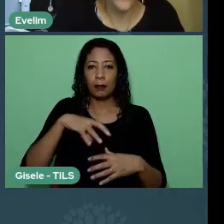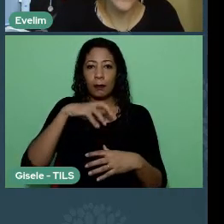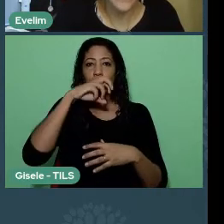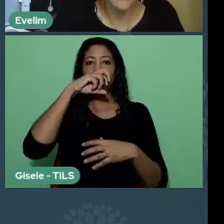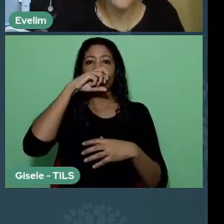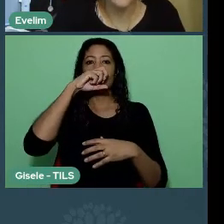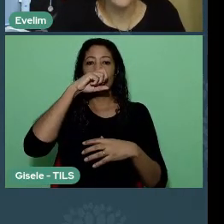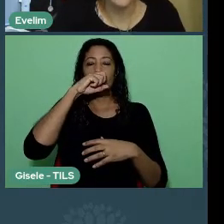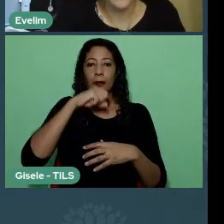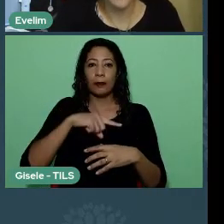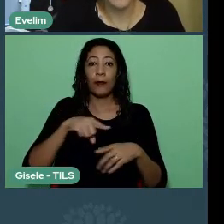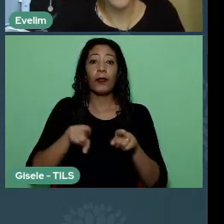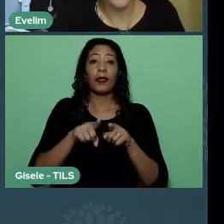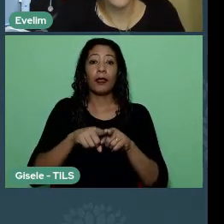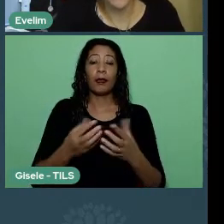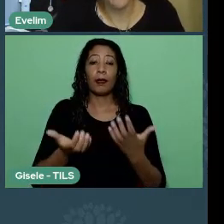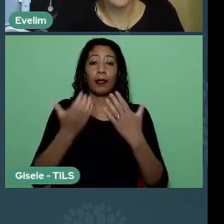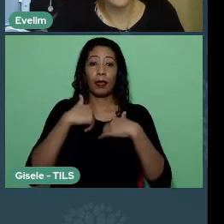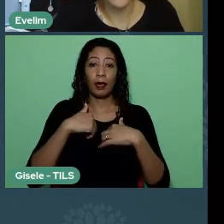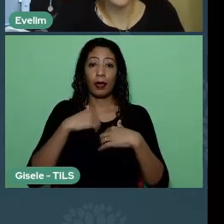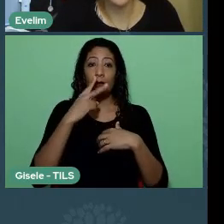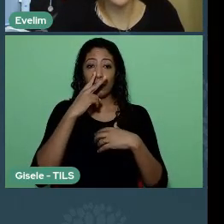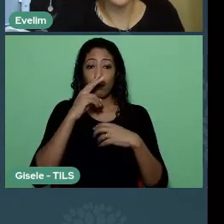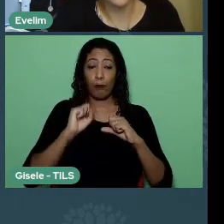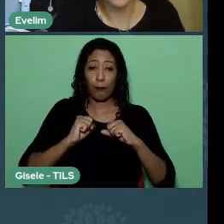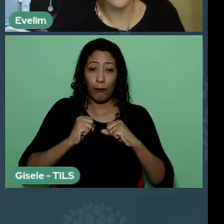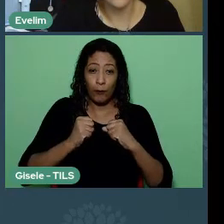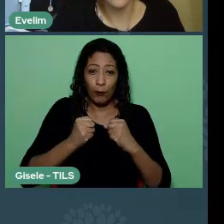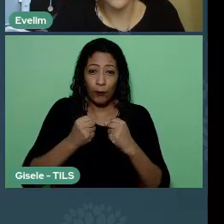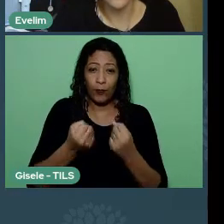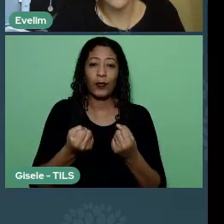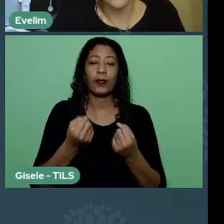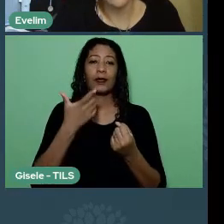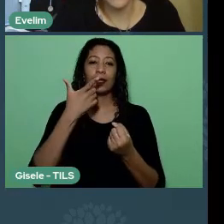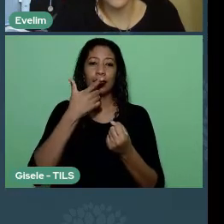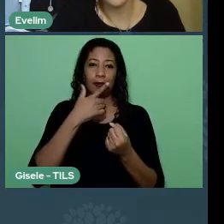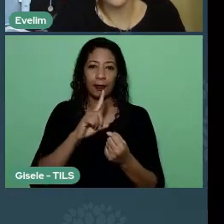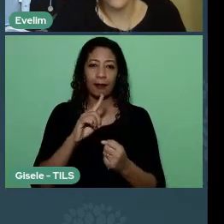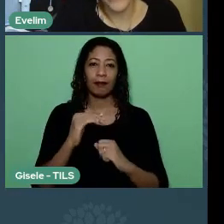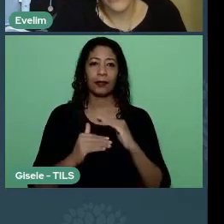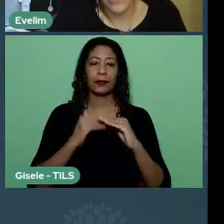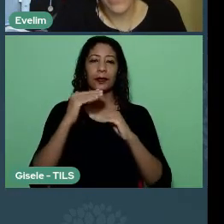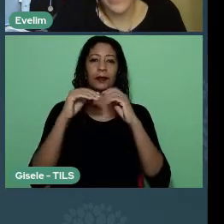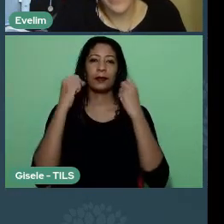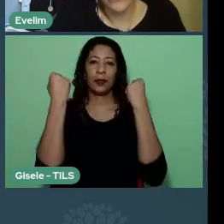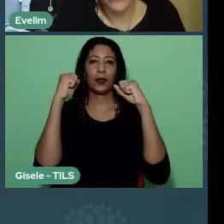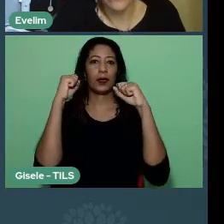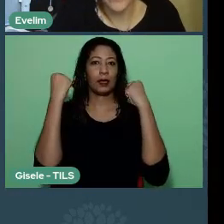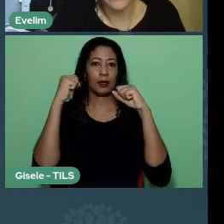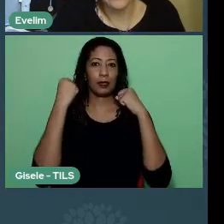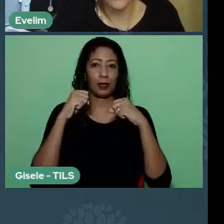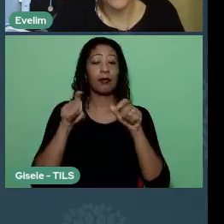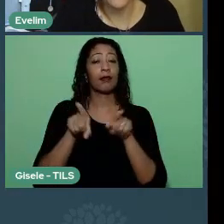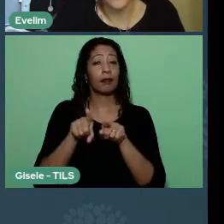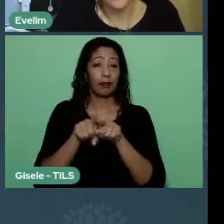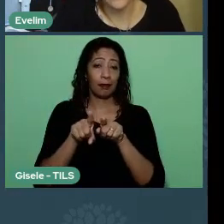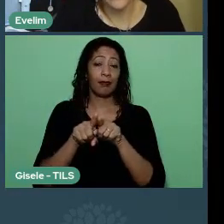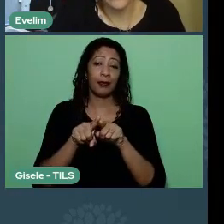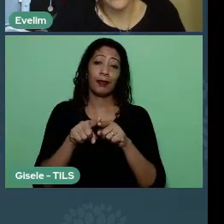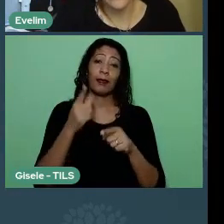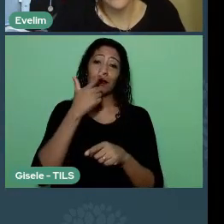da força, né, melhora da capacidade do exercício e melhora com isso na qualidade de vida.